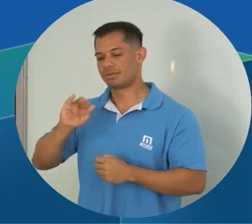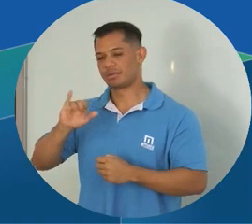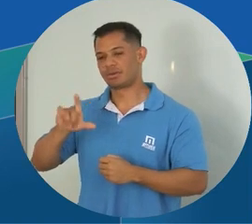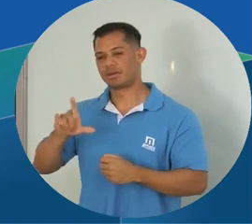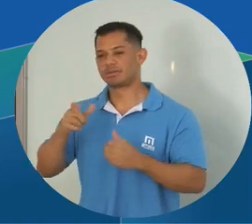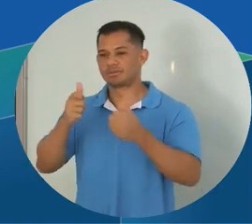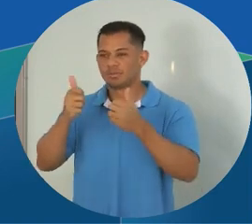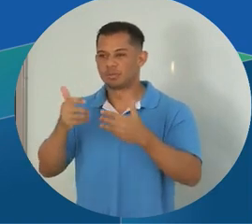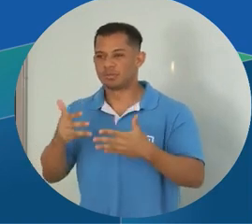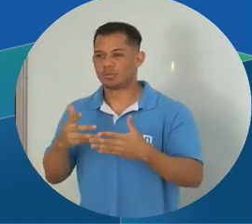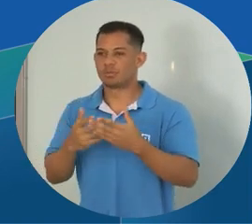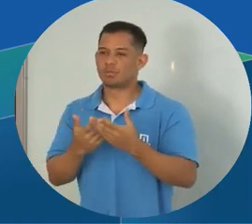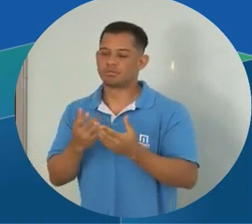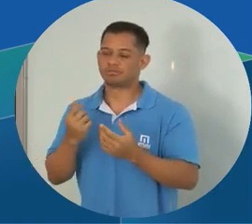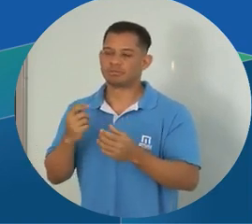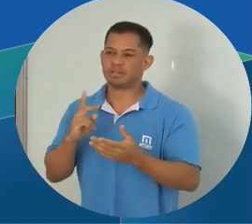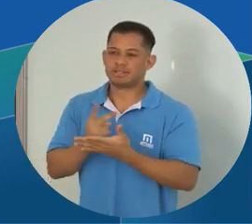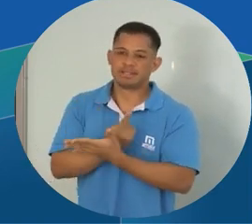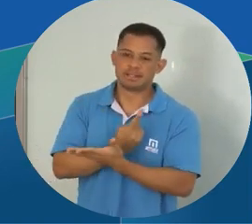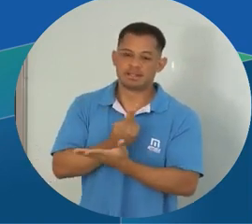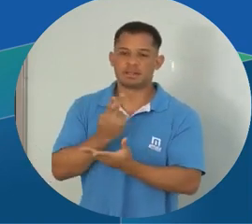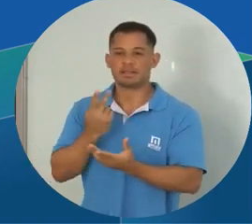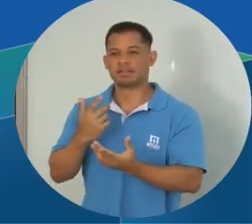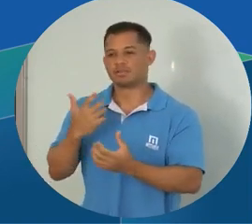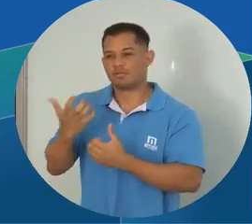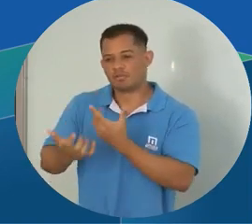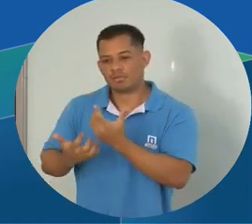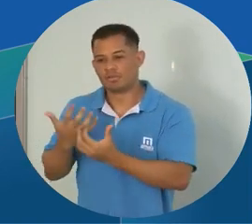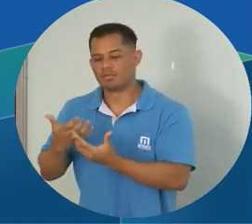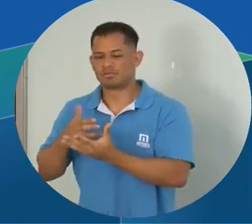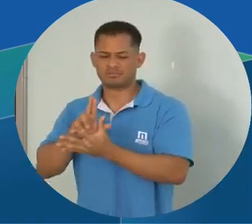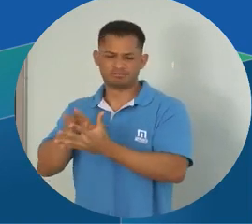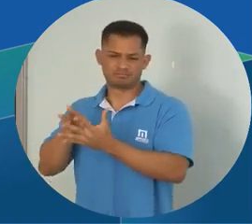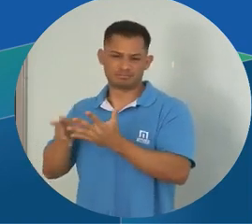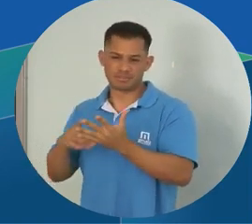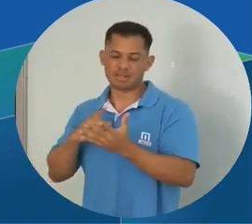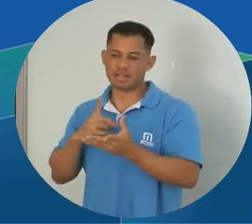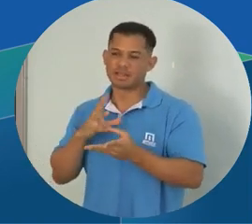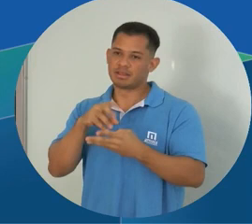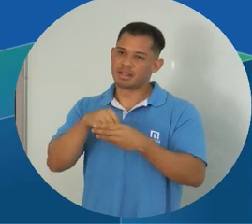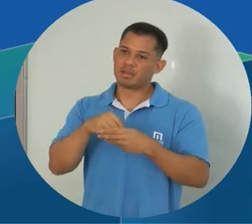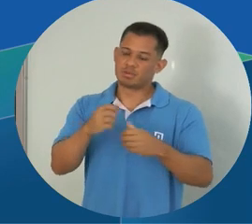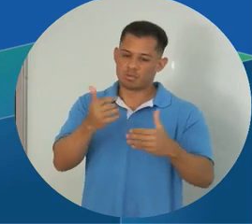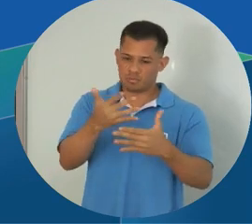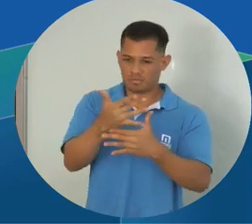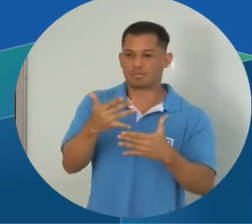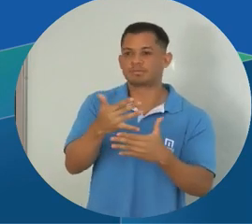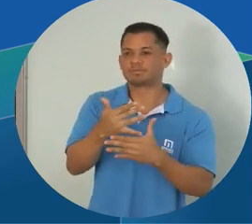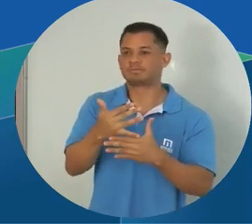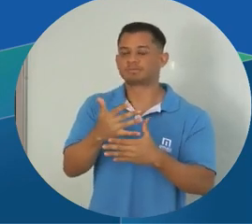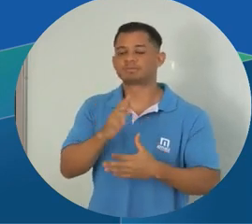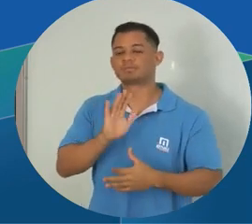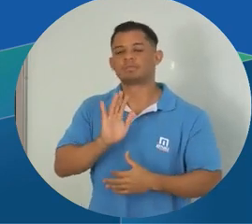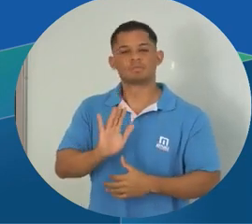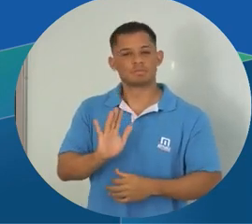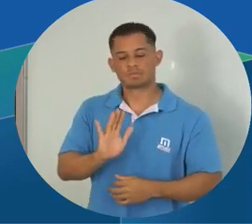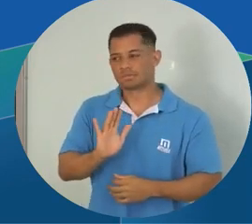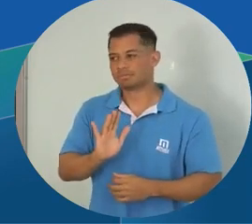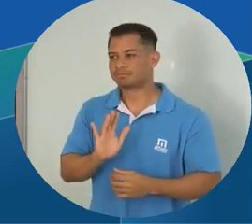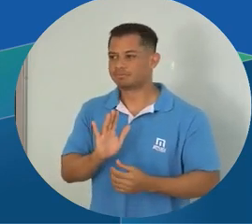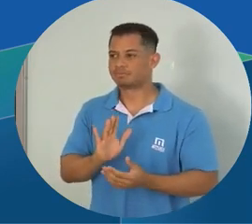de acidentes, fogo, etc., que existe muito, vamos dizer assim, no meio urbano, mas